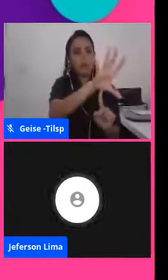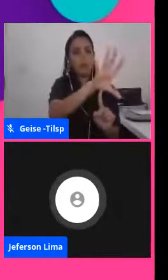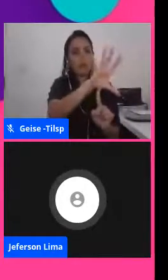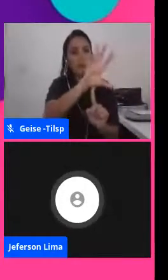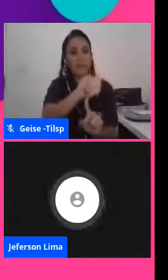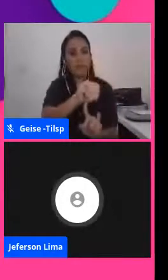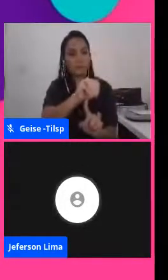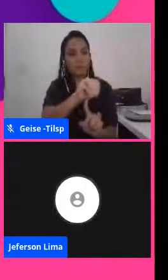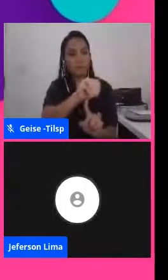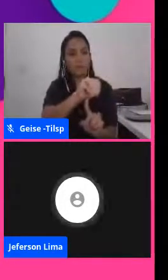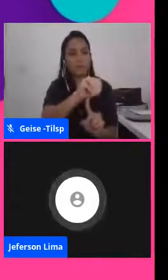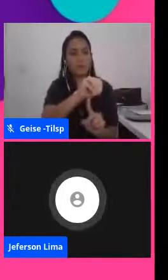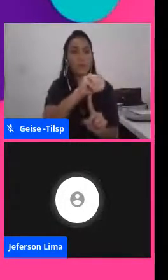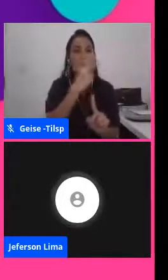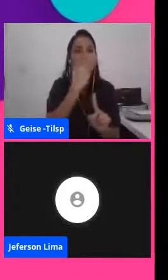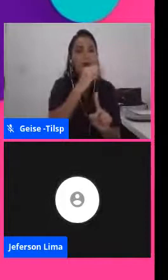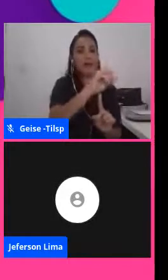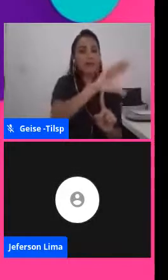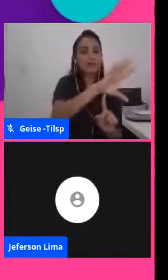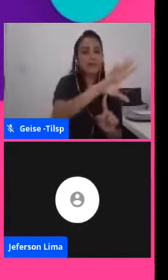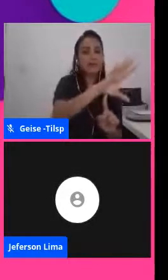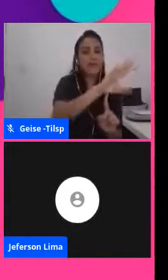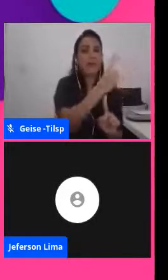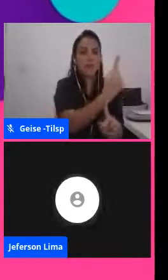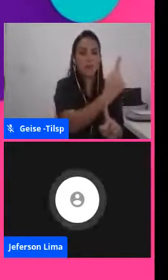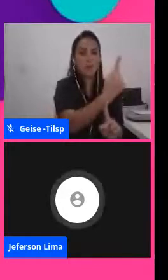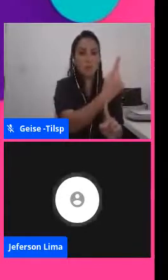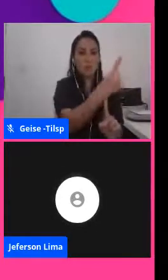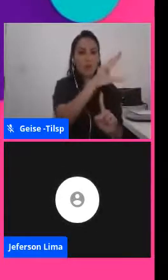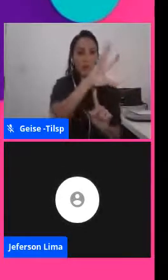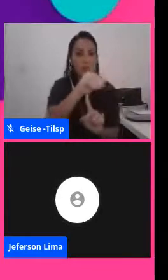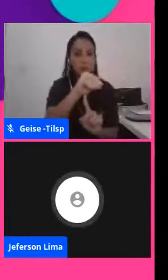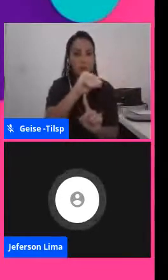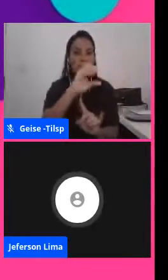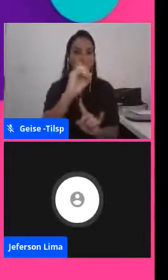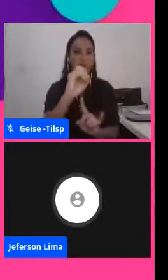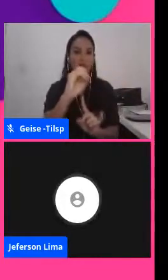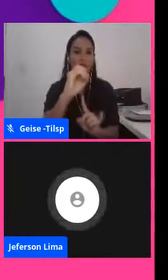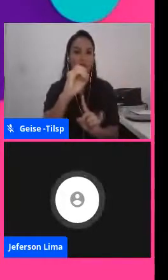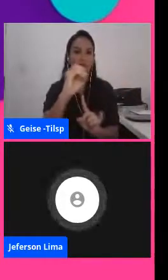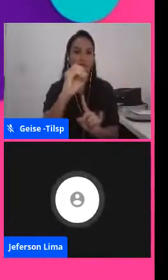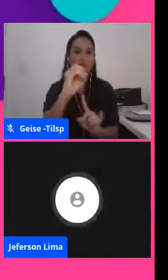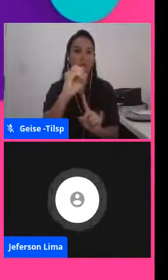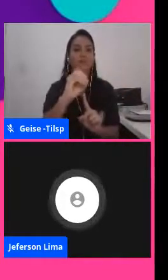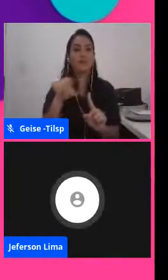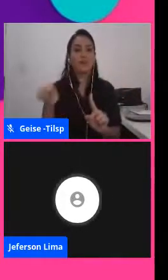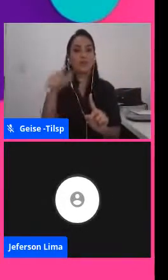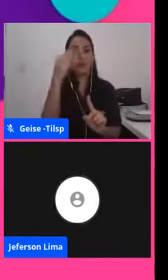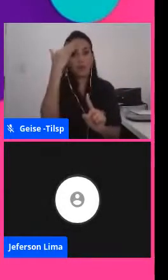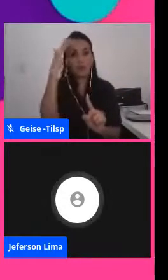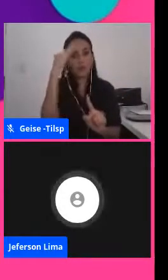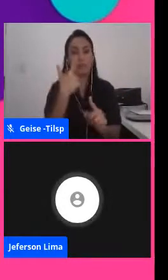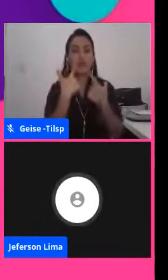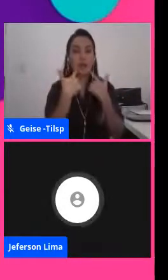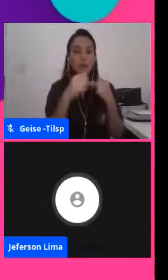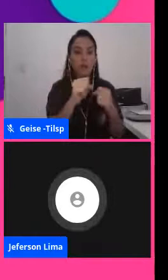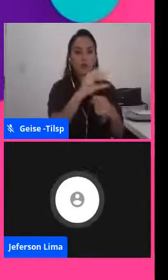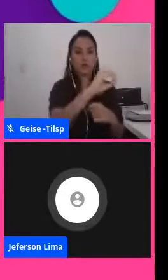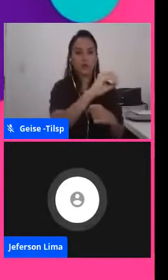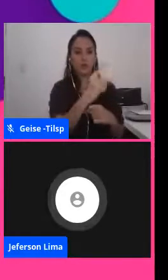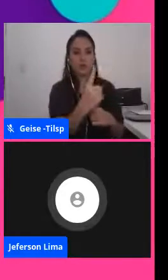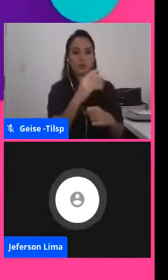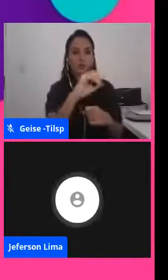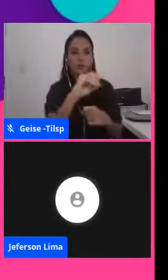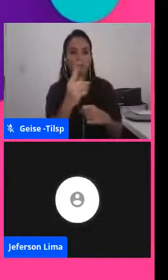desligado é basicamente zero voltagem. Tranquilo? Então pronto, a gente tem várias placas disponíveis, a gente tem uma linguagem